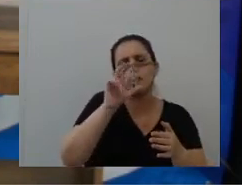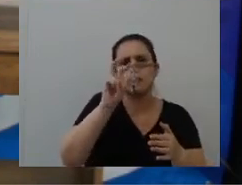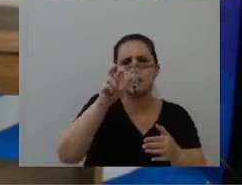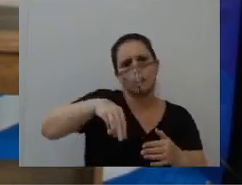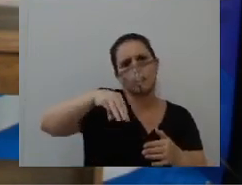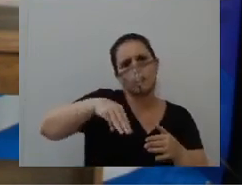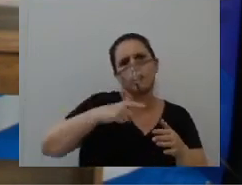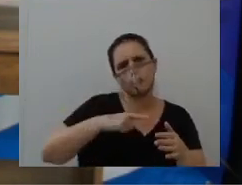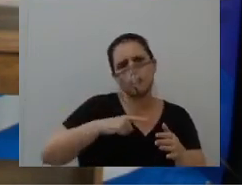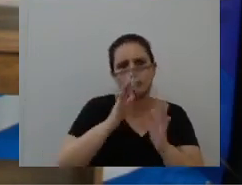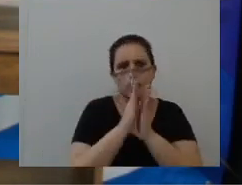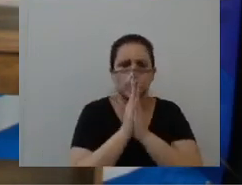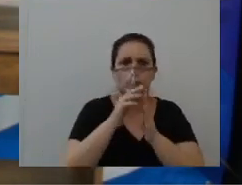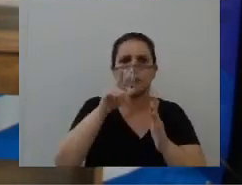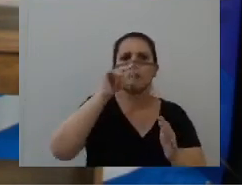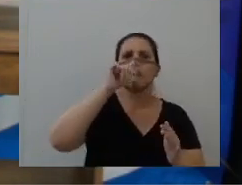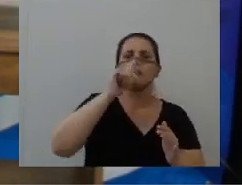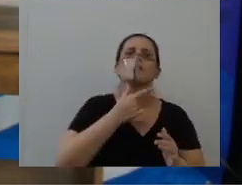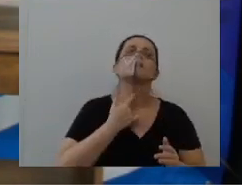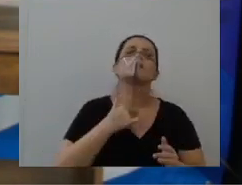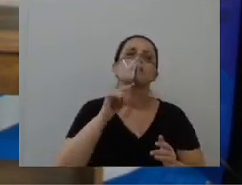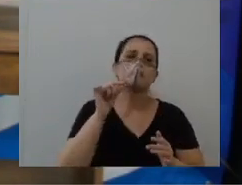ainda.